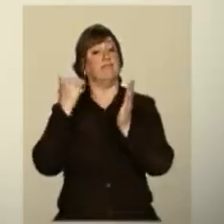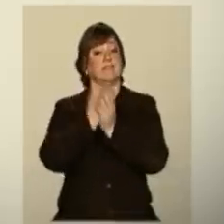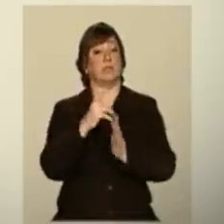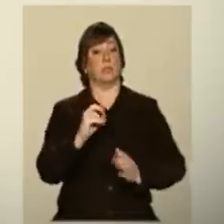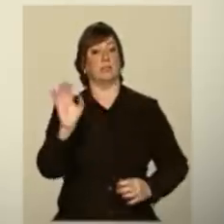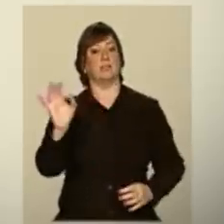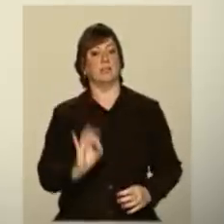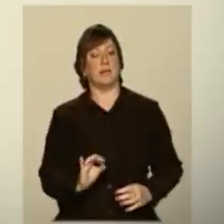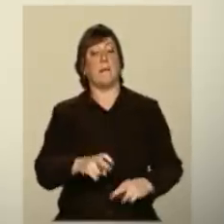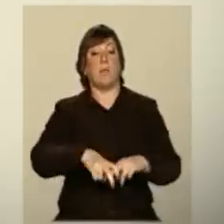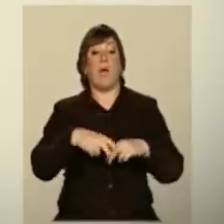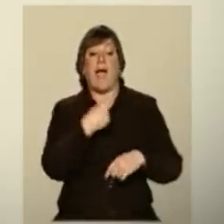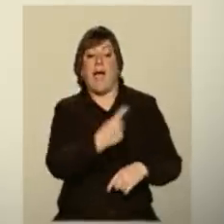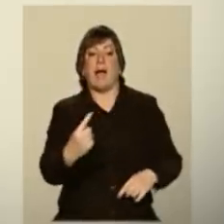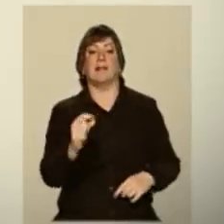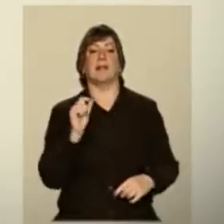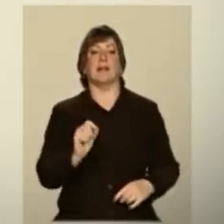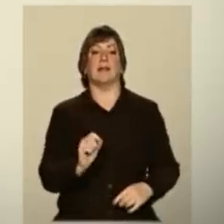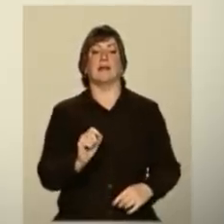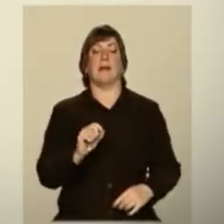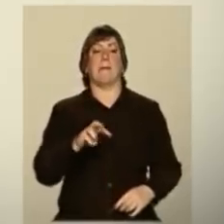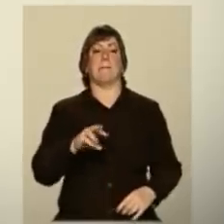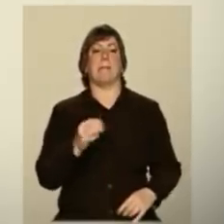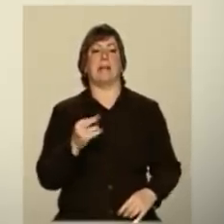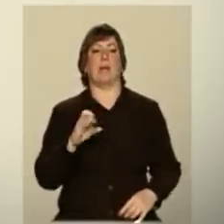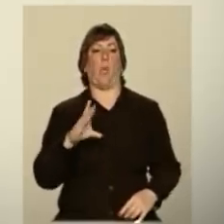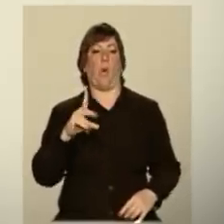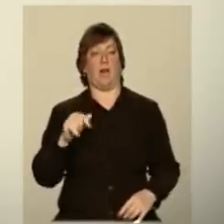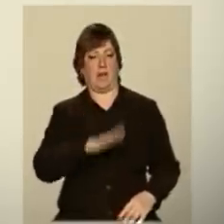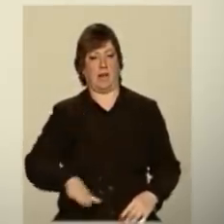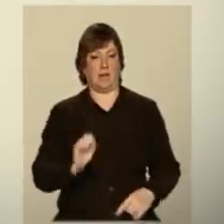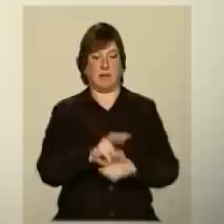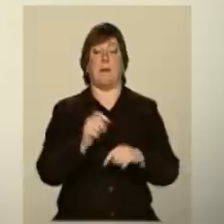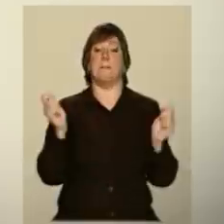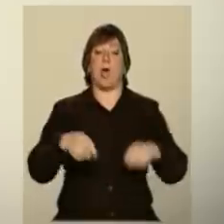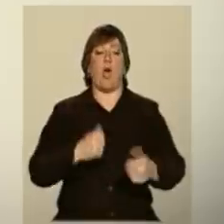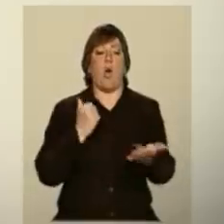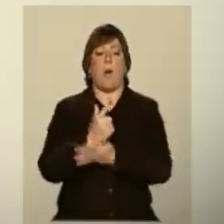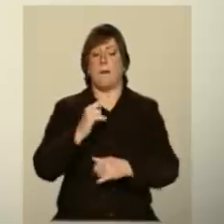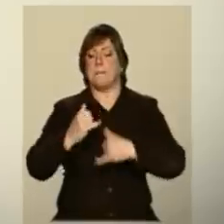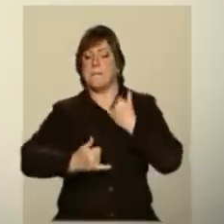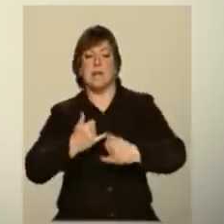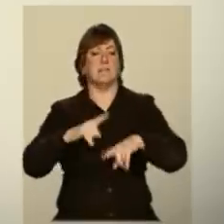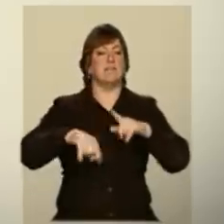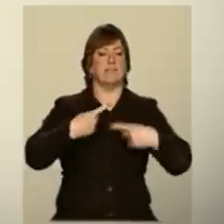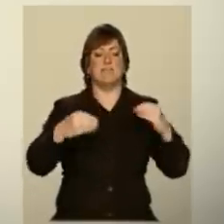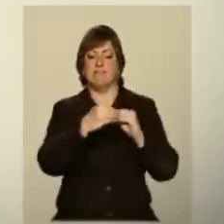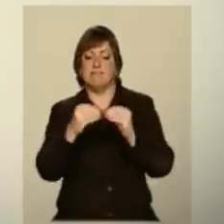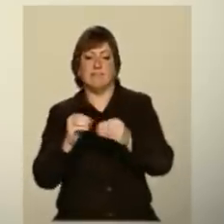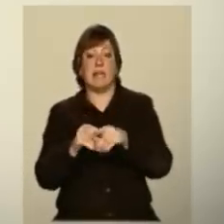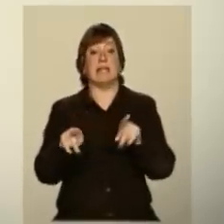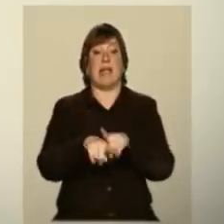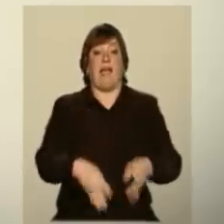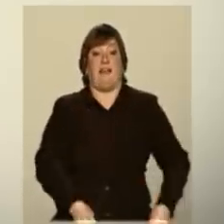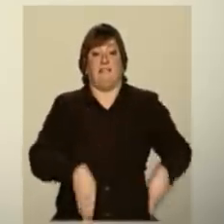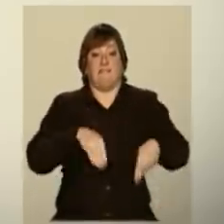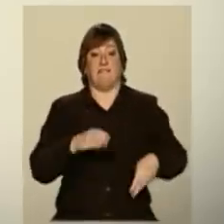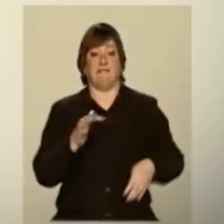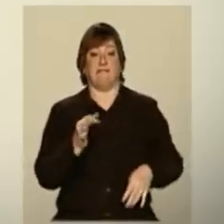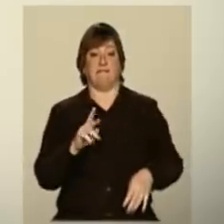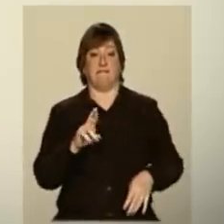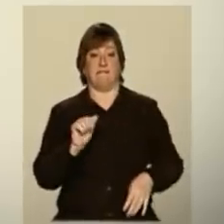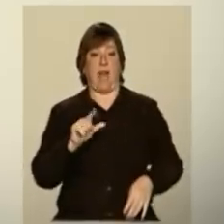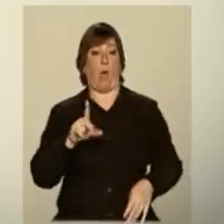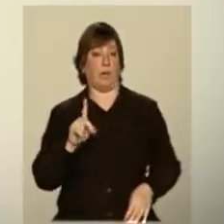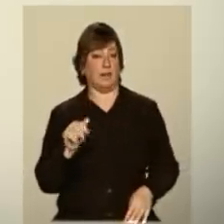creche vai poder comprar mais brinquedos pedagógicos fraldas ou até mesmo fazer pequenas reformas para tornar